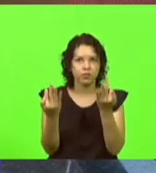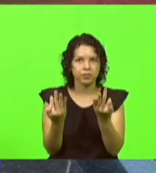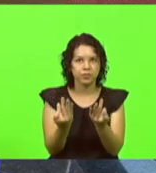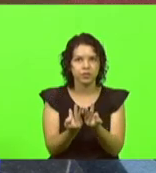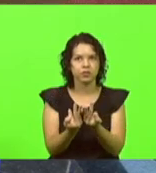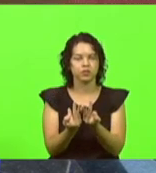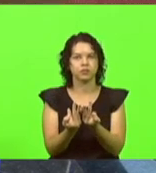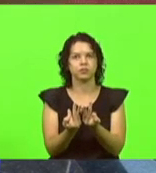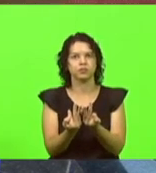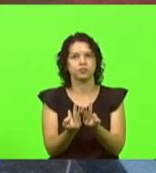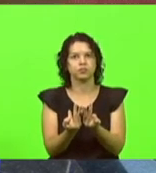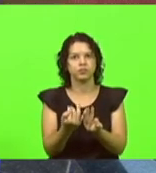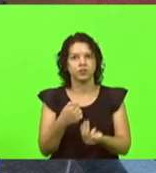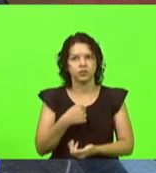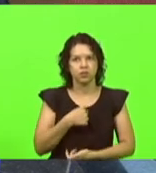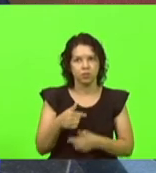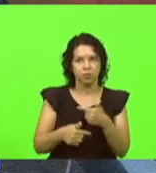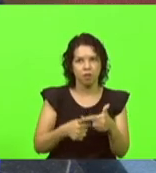sendo leiteiro.